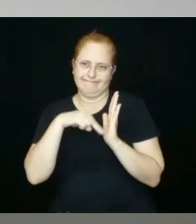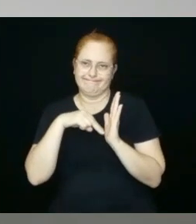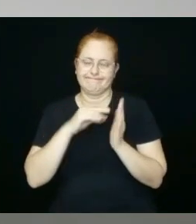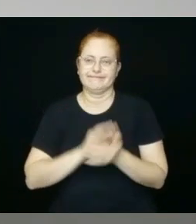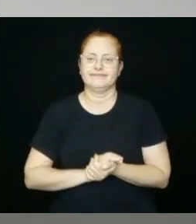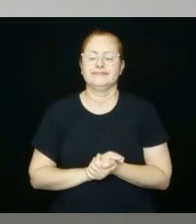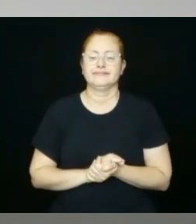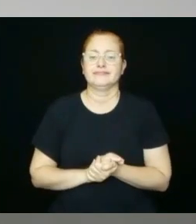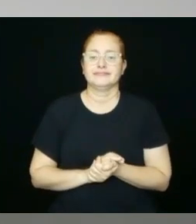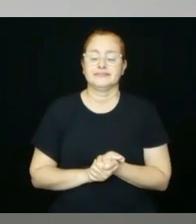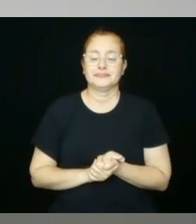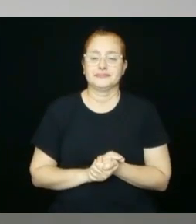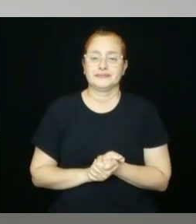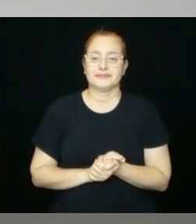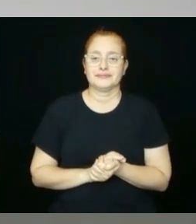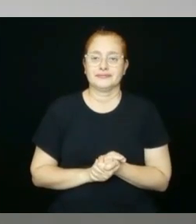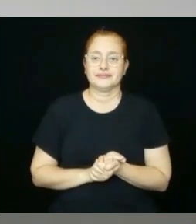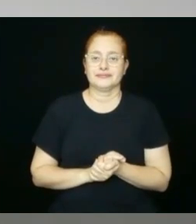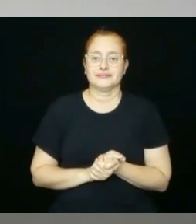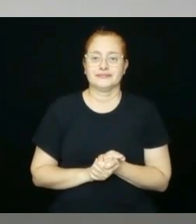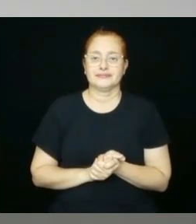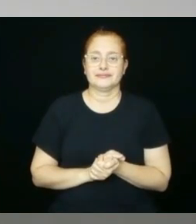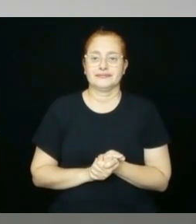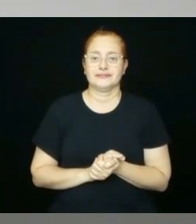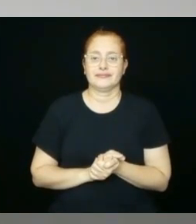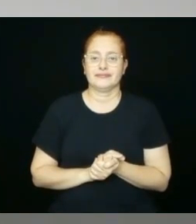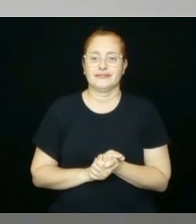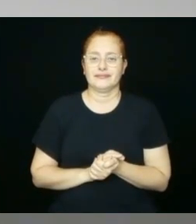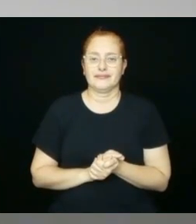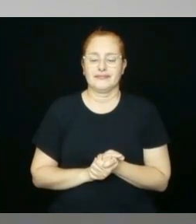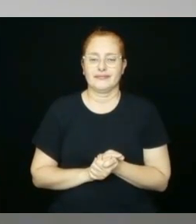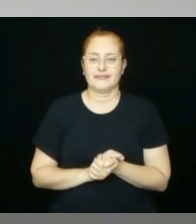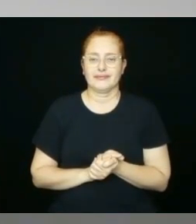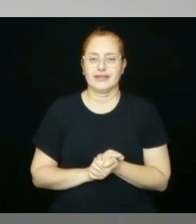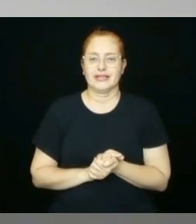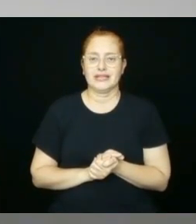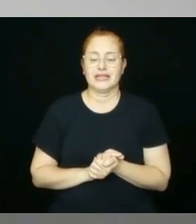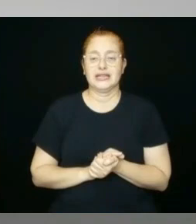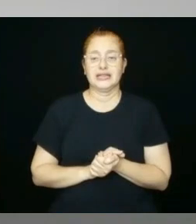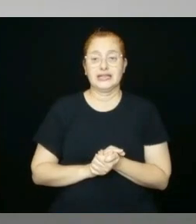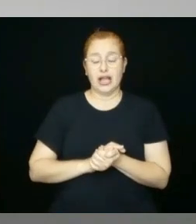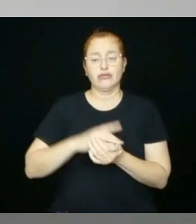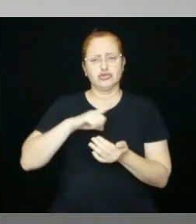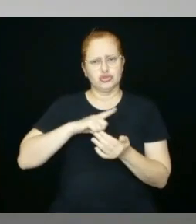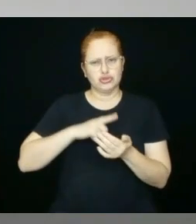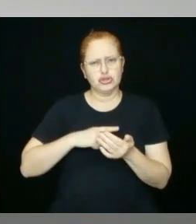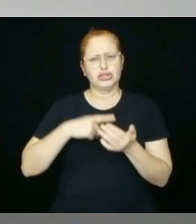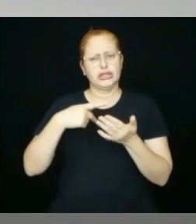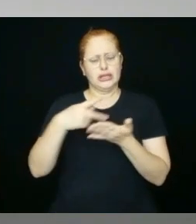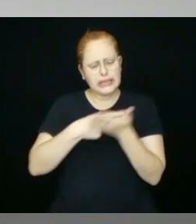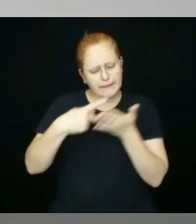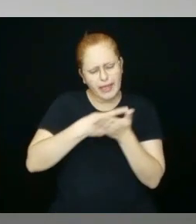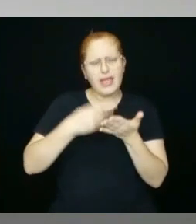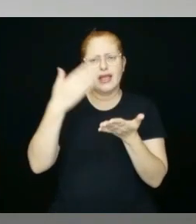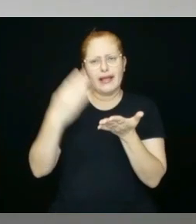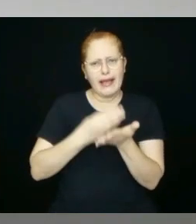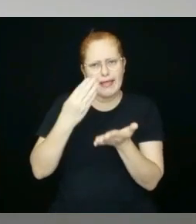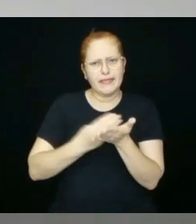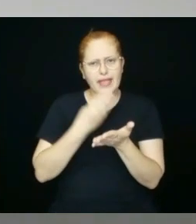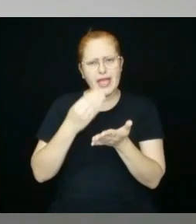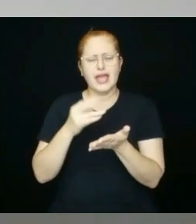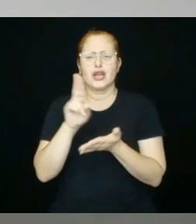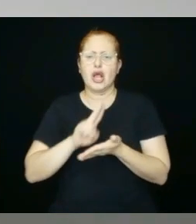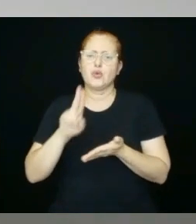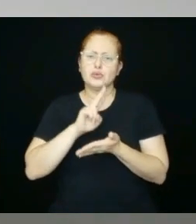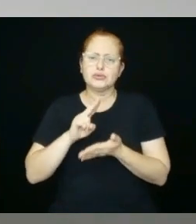E aí eu tive, a partir dos desenhos de caderno, assim, que eu comecei a usar cor, assim, com